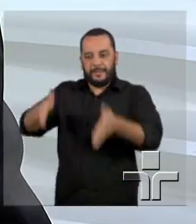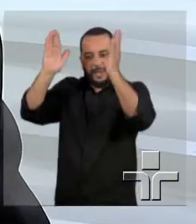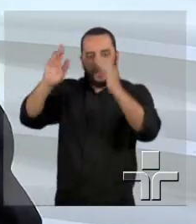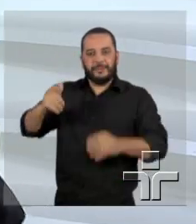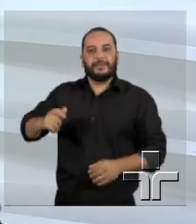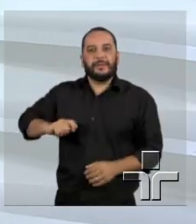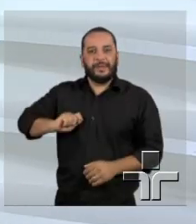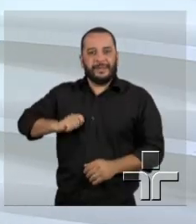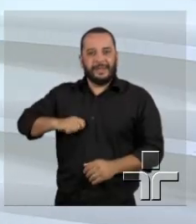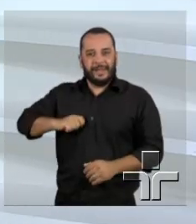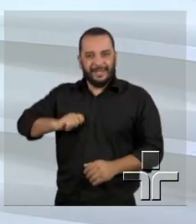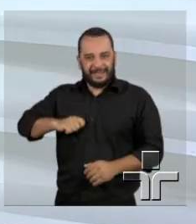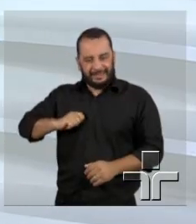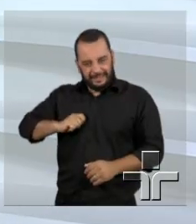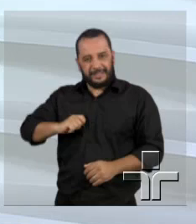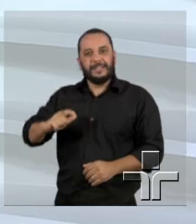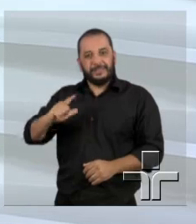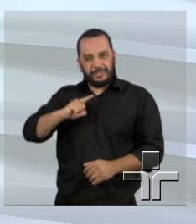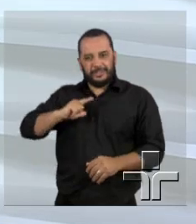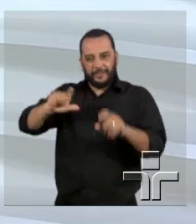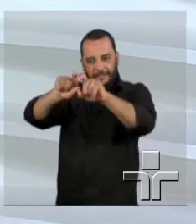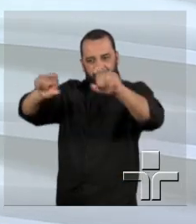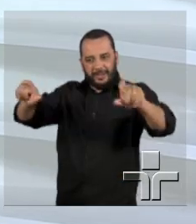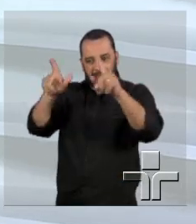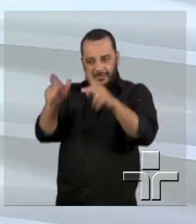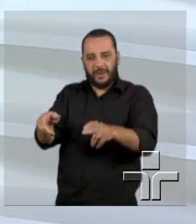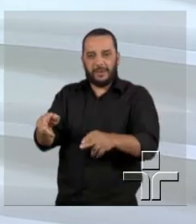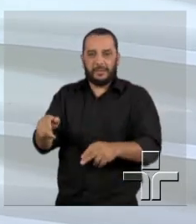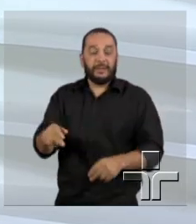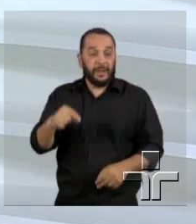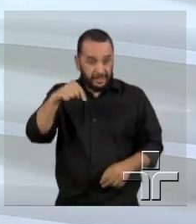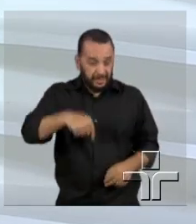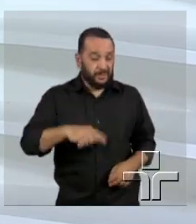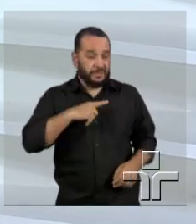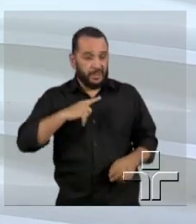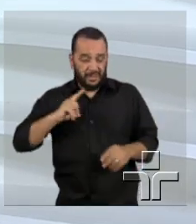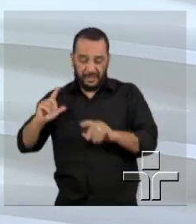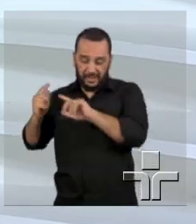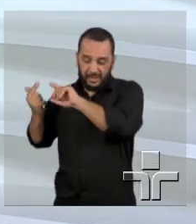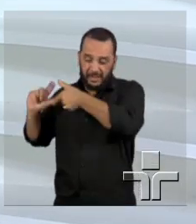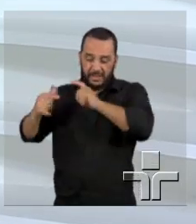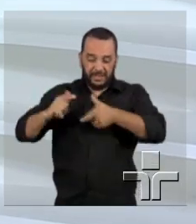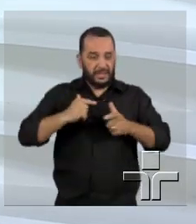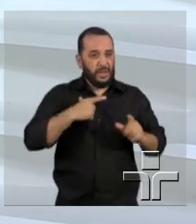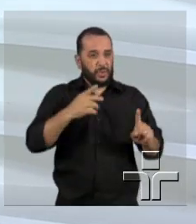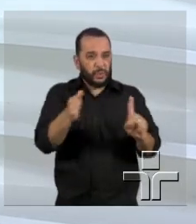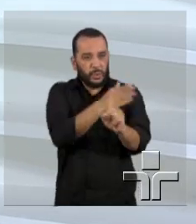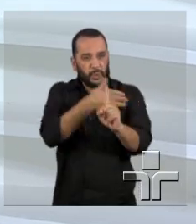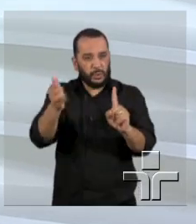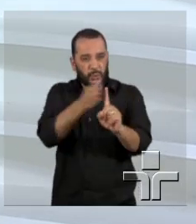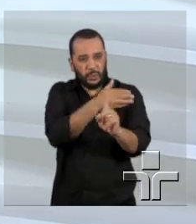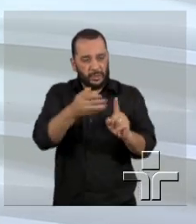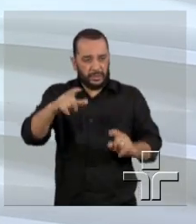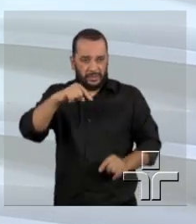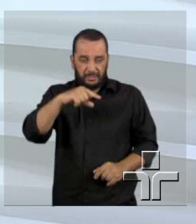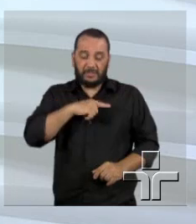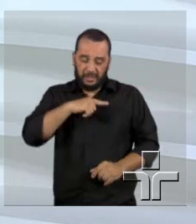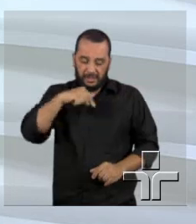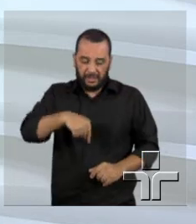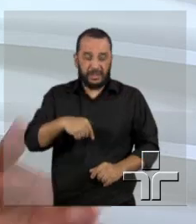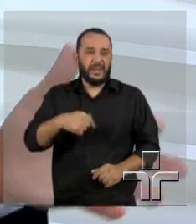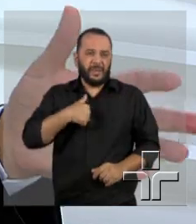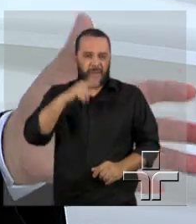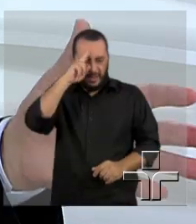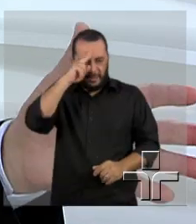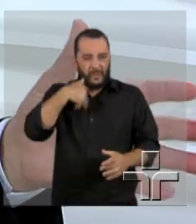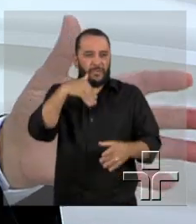uma tradição de tortura que não pode ser contemporizada, não é? Eu me lembro que eu votei contra a constitucionalidade da lei de